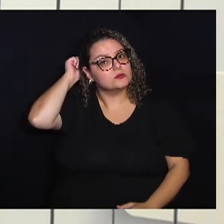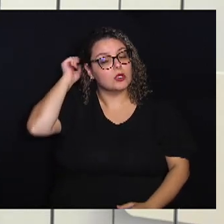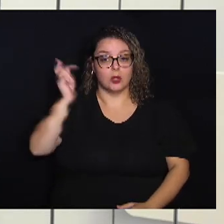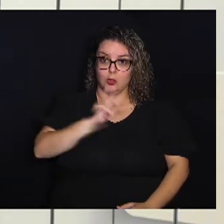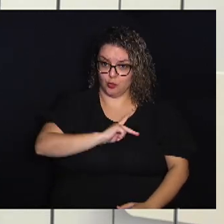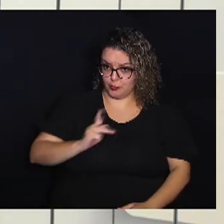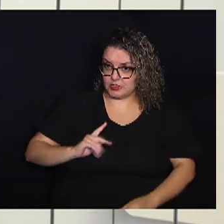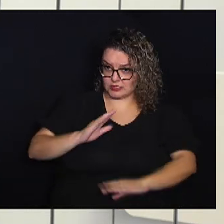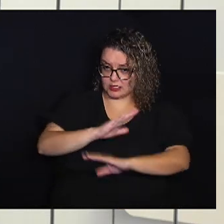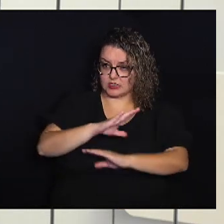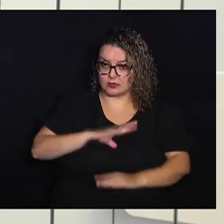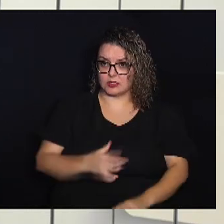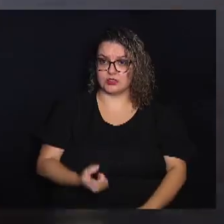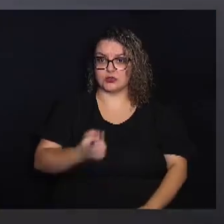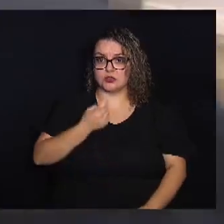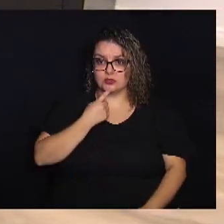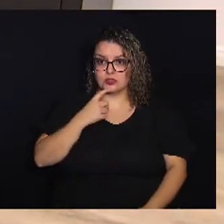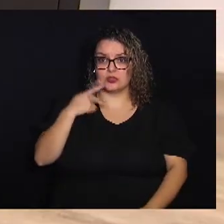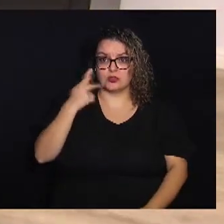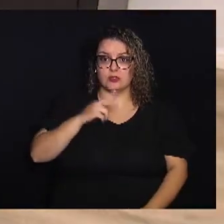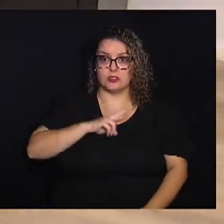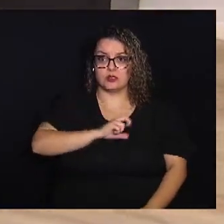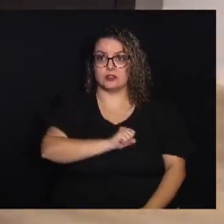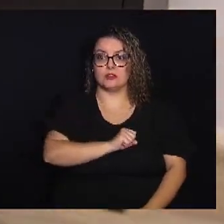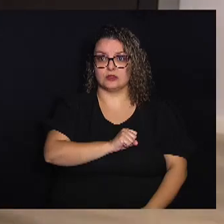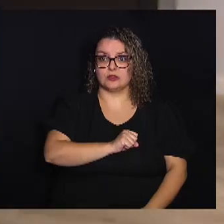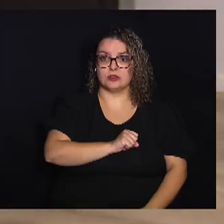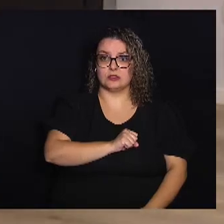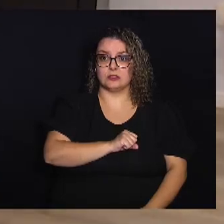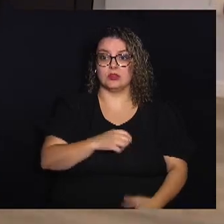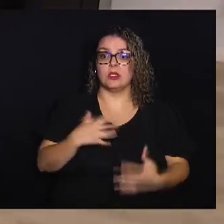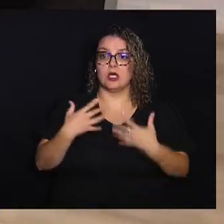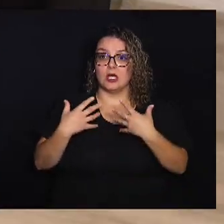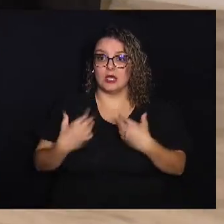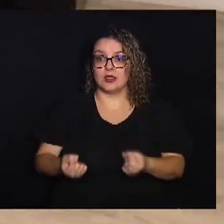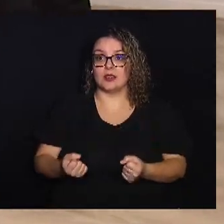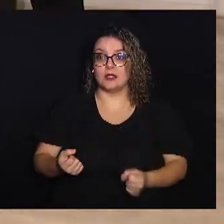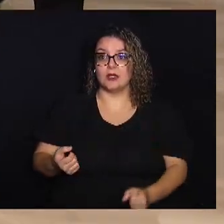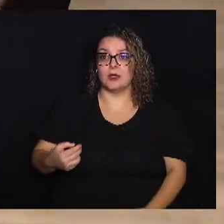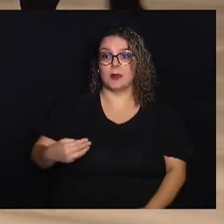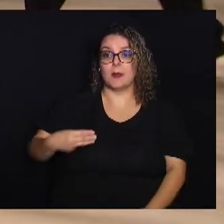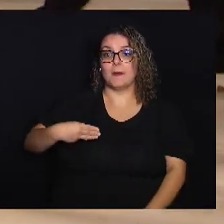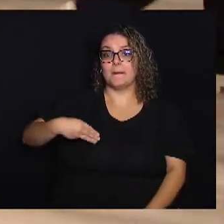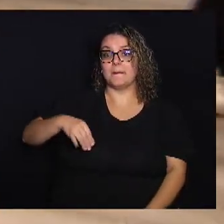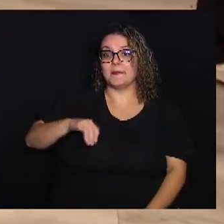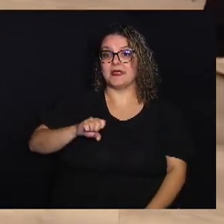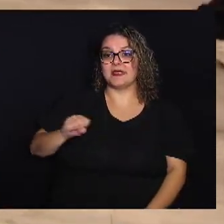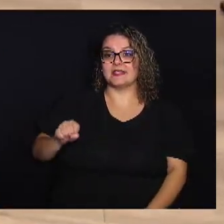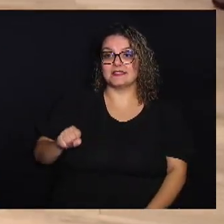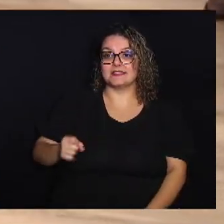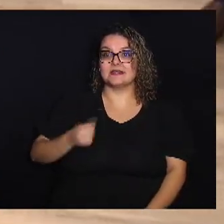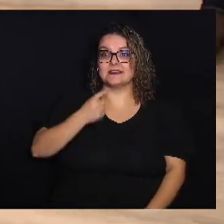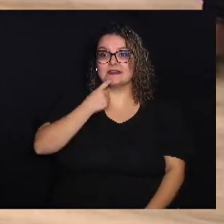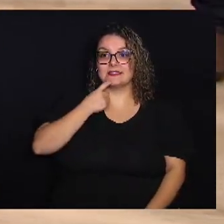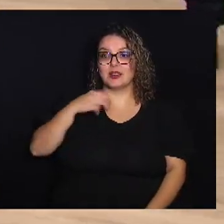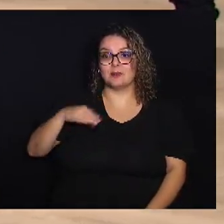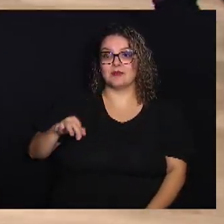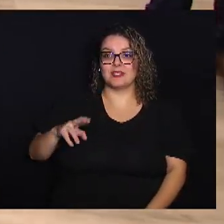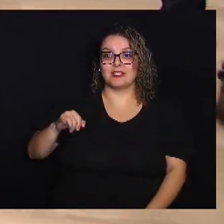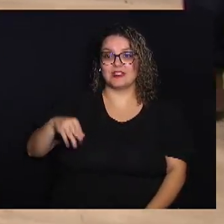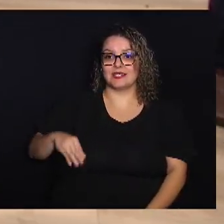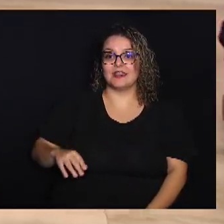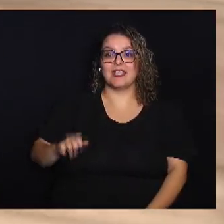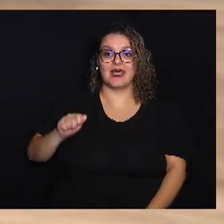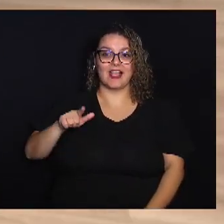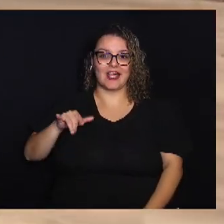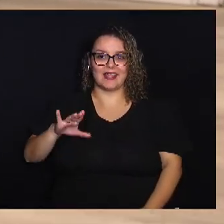da Câmara Municipal de Campinas, o vereador Luiz Rossini, recebeu a Miss Campinas Mirim, a Alice de Souza Moreira.